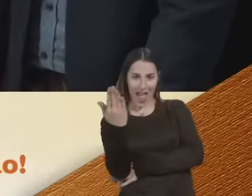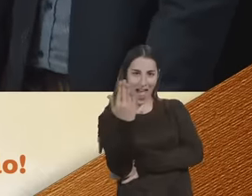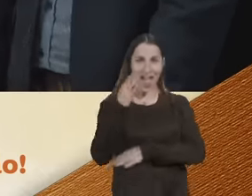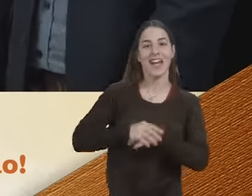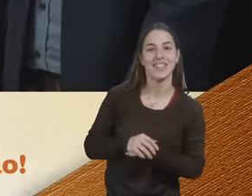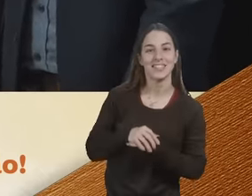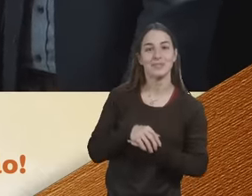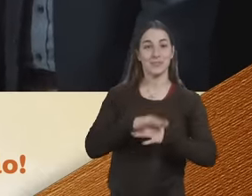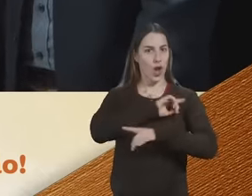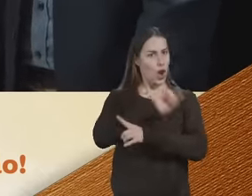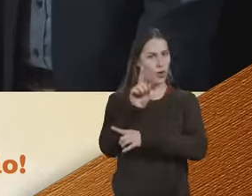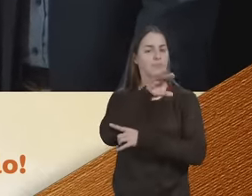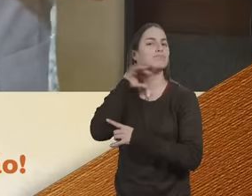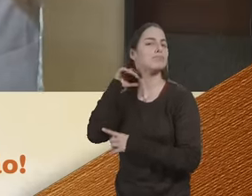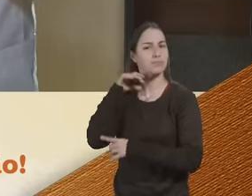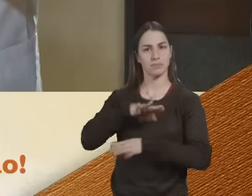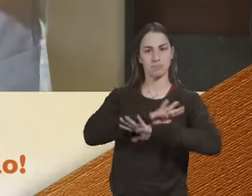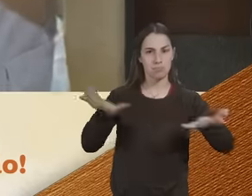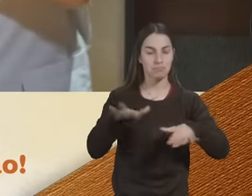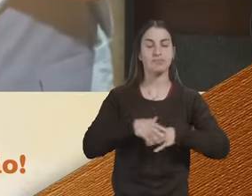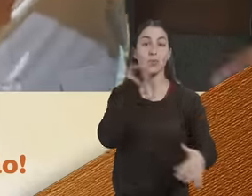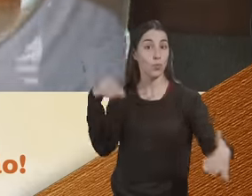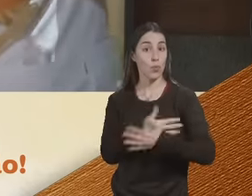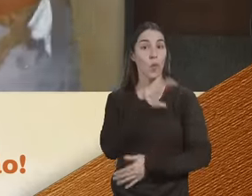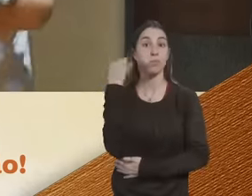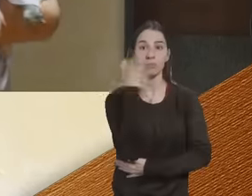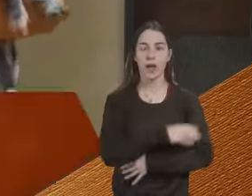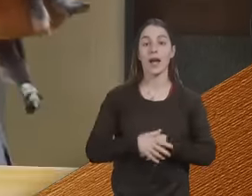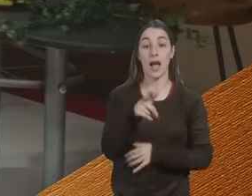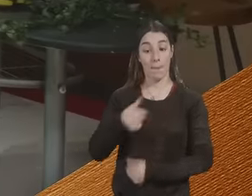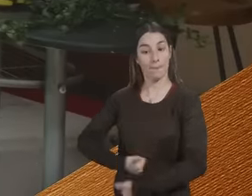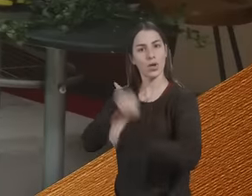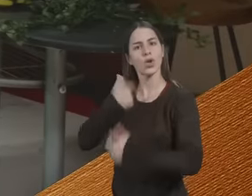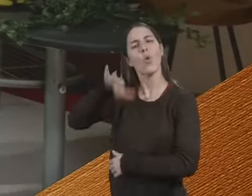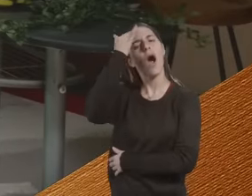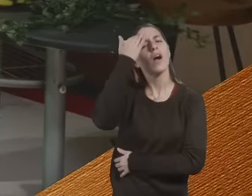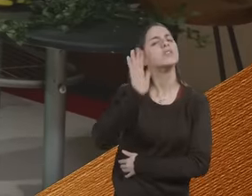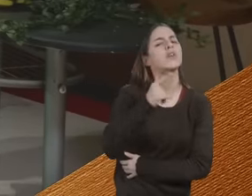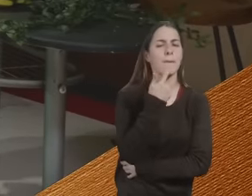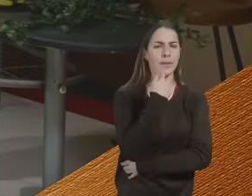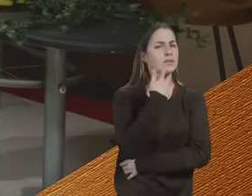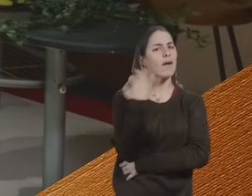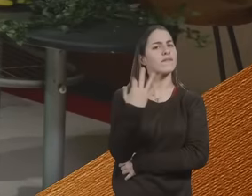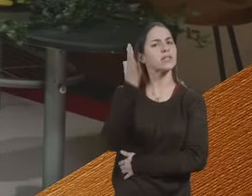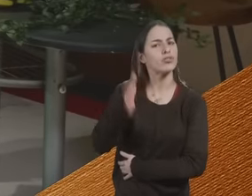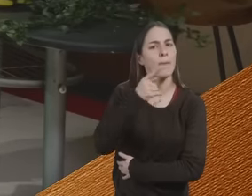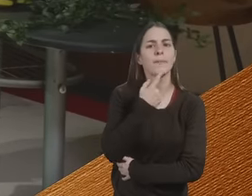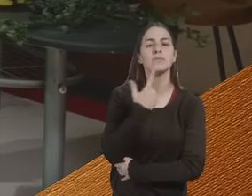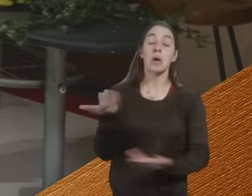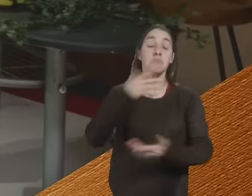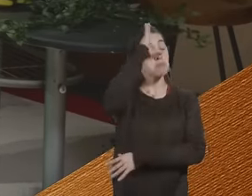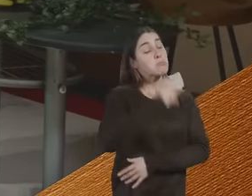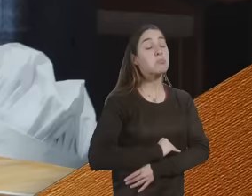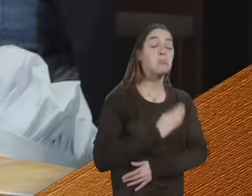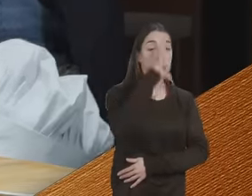Patá! Patá! Se calhar pôs-o no chão e exemplifica um bocadinho melhor. Olha, até ele quer ir. E eu acho já possível. E ele fica calminho? Não sei. A partir é